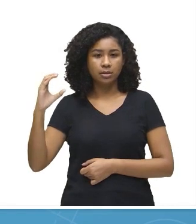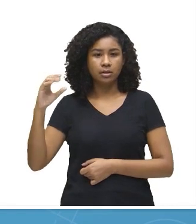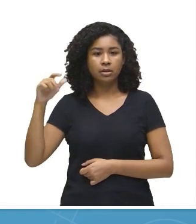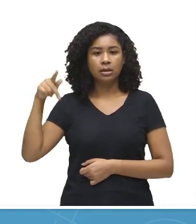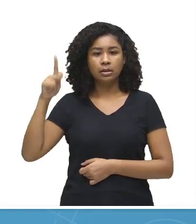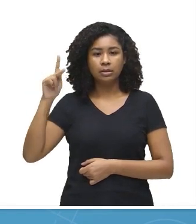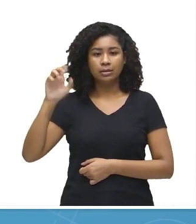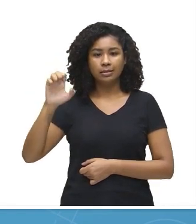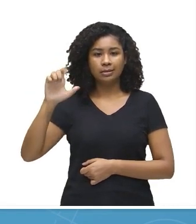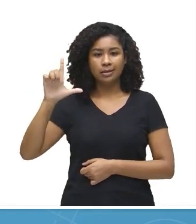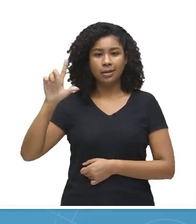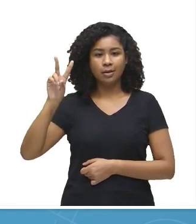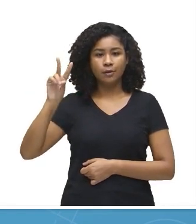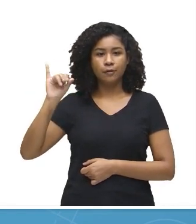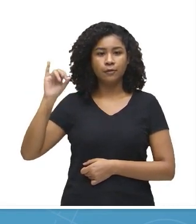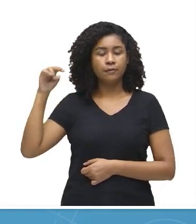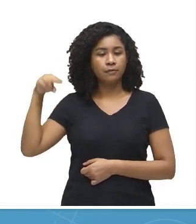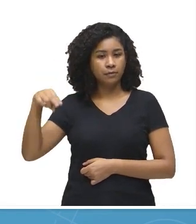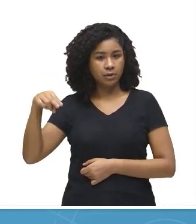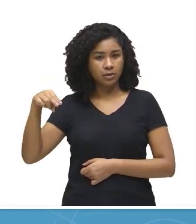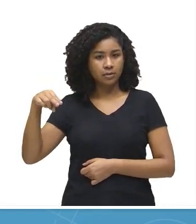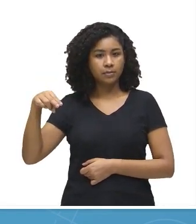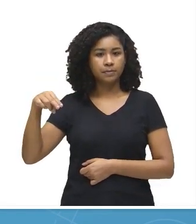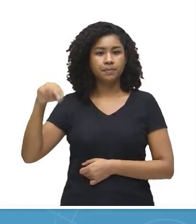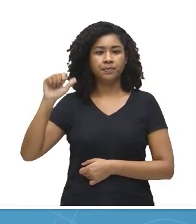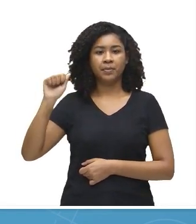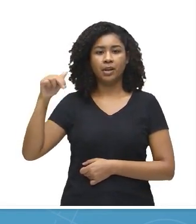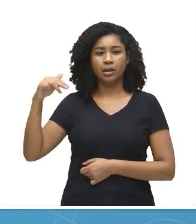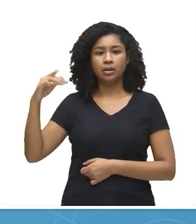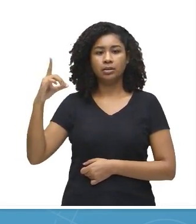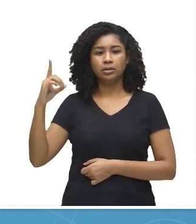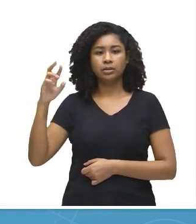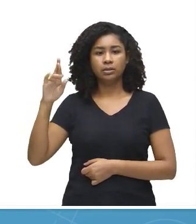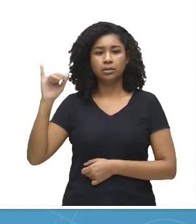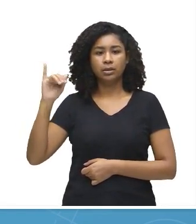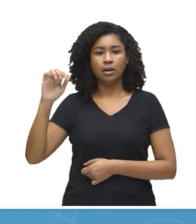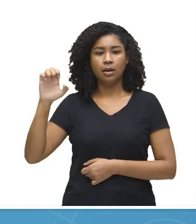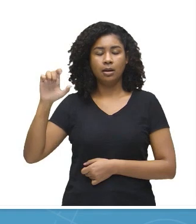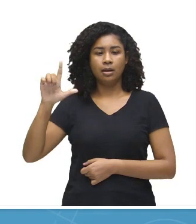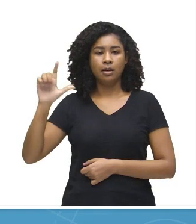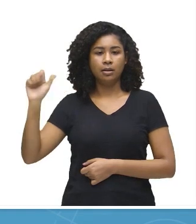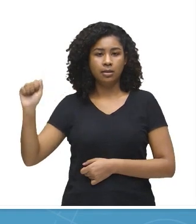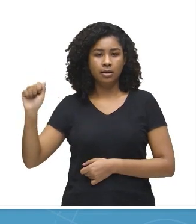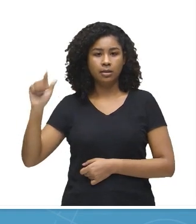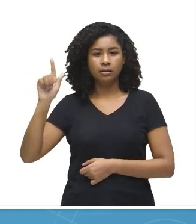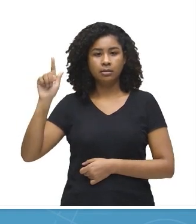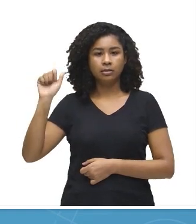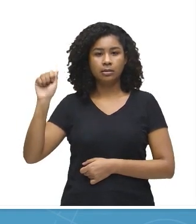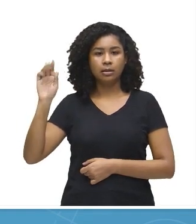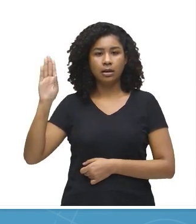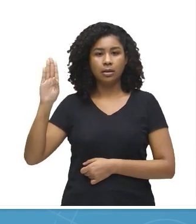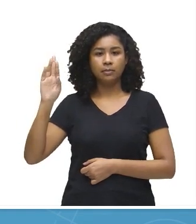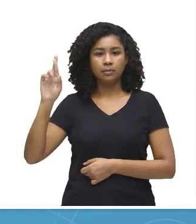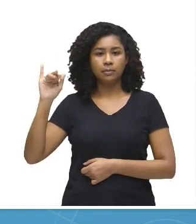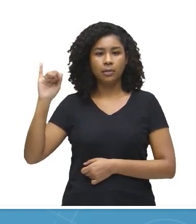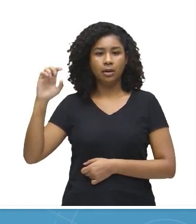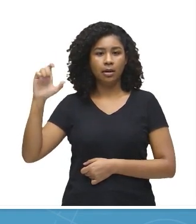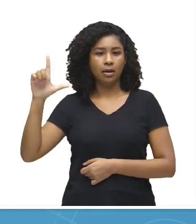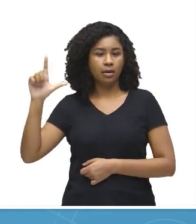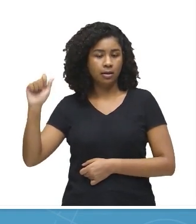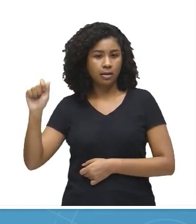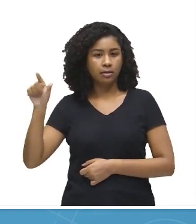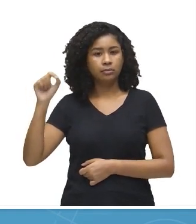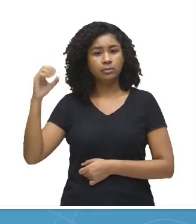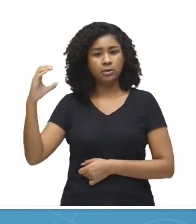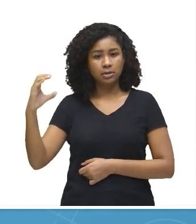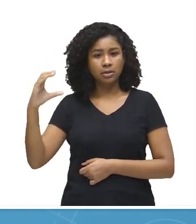a Andriela respondeu a C, Gabriela D, e o Cássio a